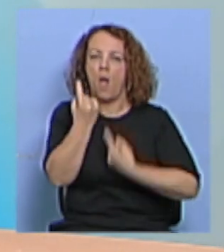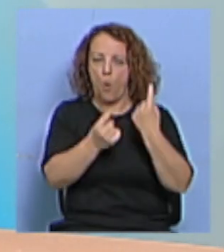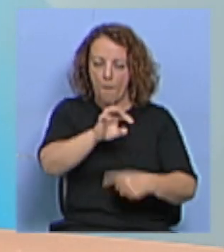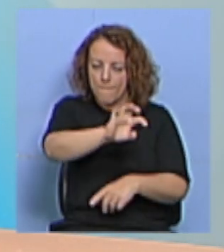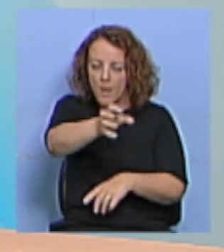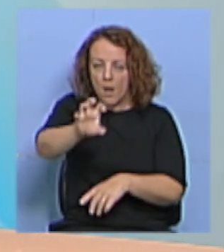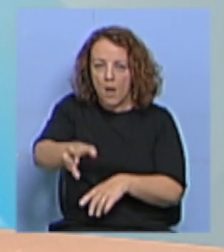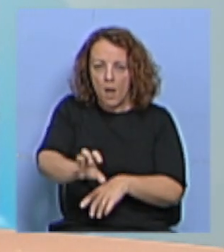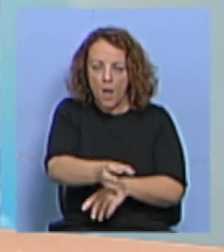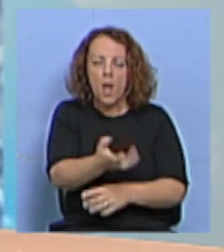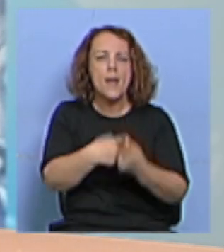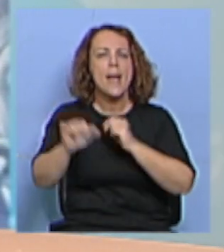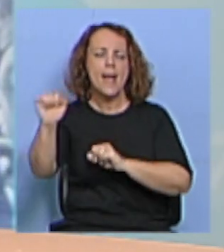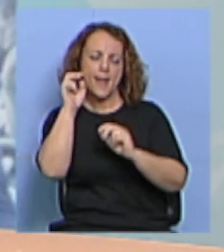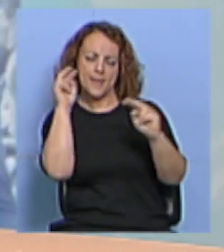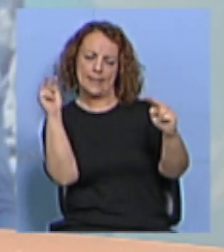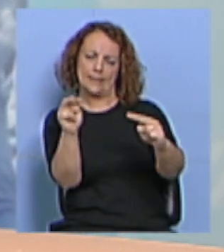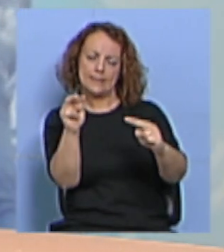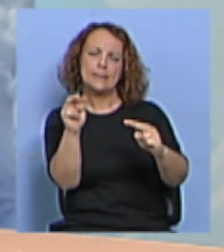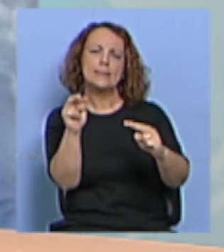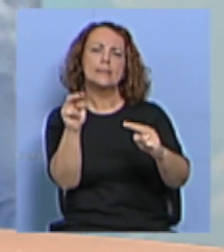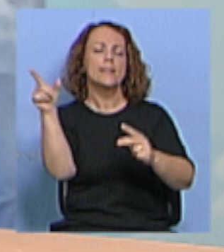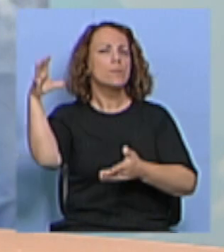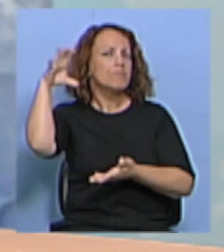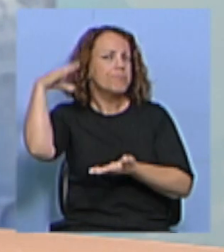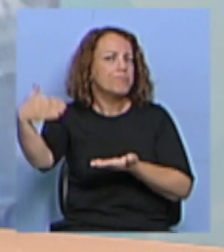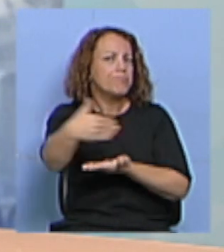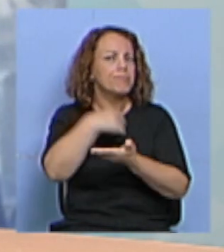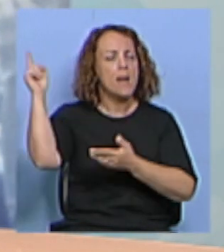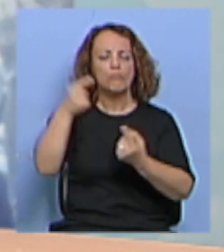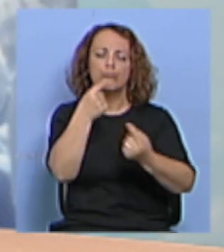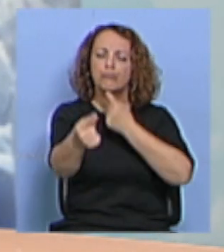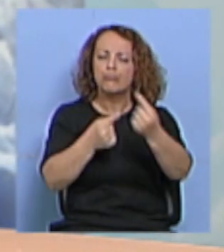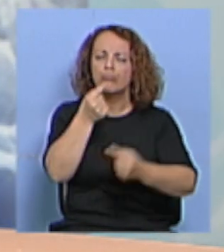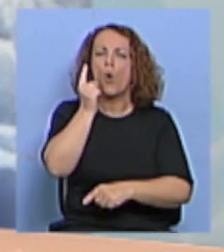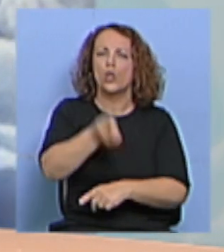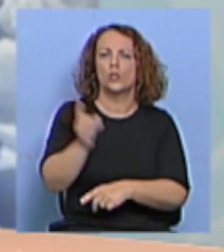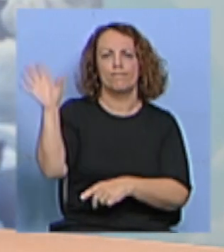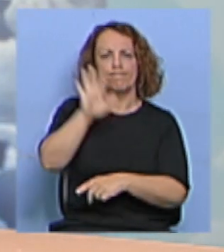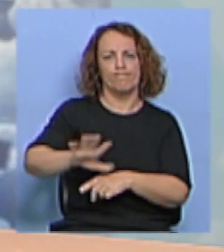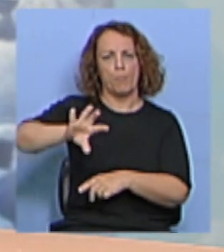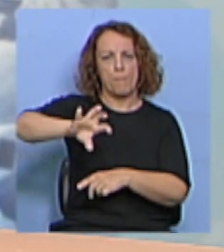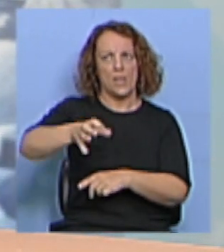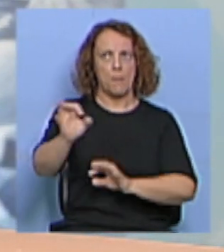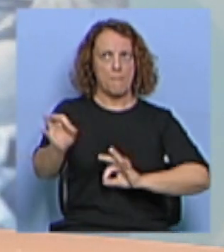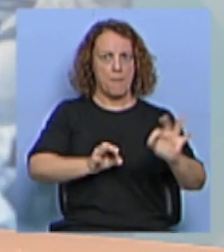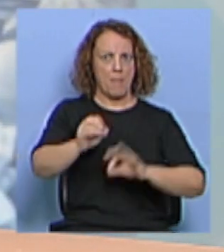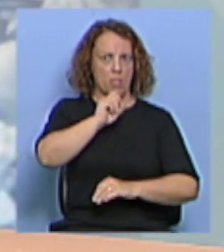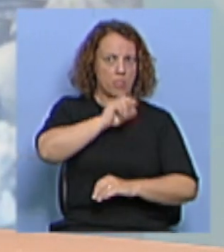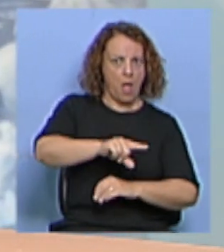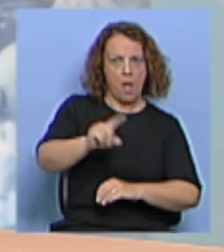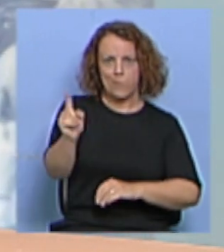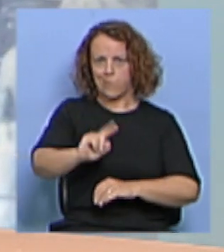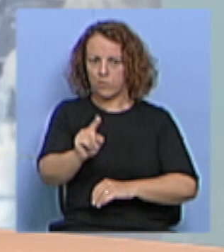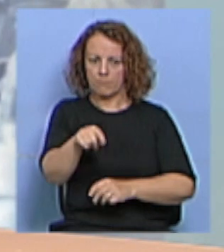que é a vossa percepção? O que é que vos vai chegando do terreno, a forma como estes países se estão a preparar ou se podem preparar para uma